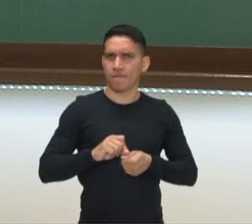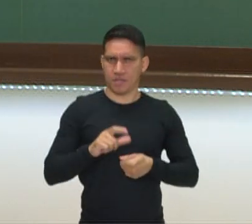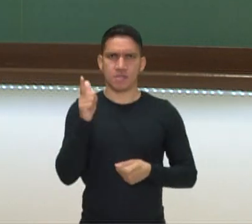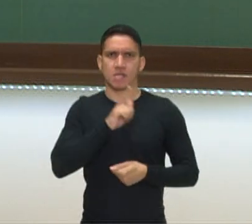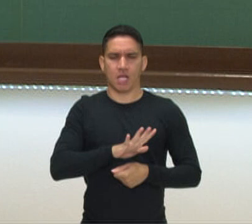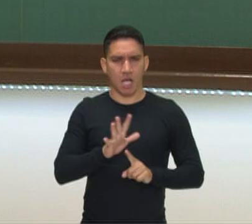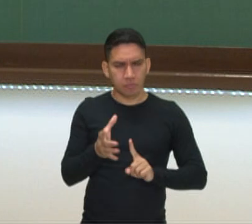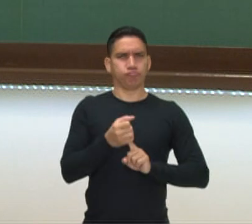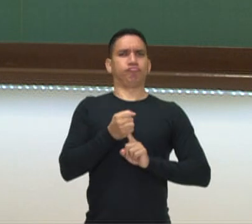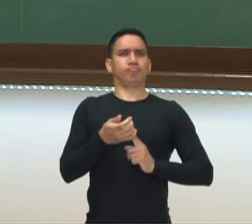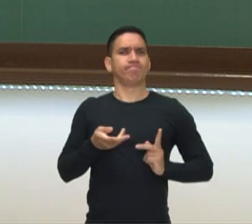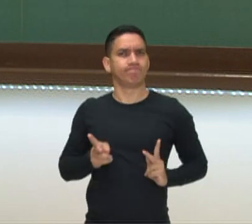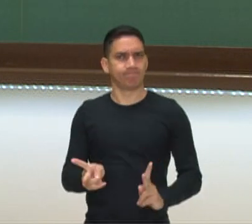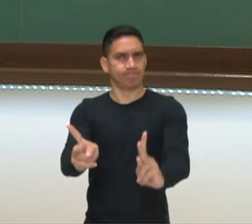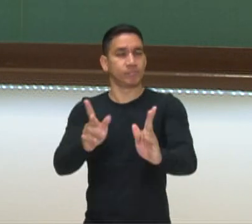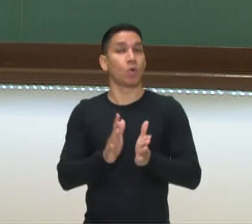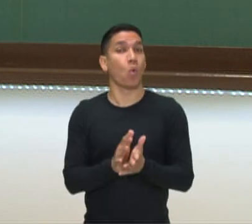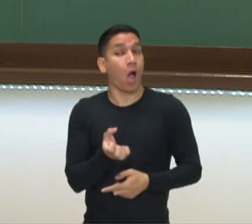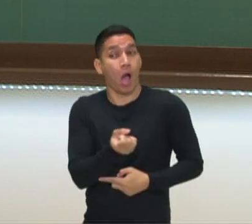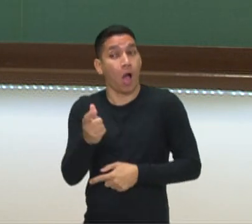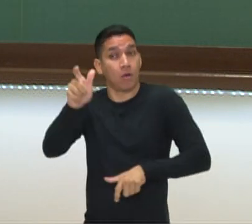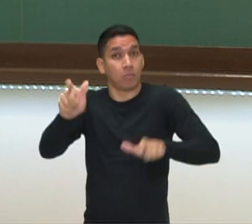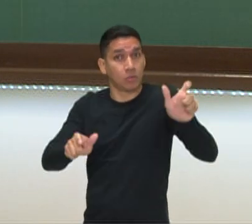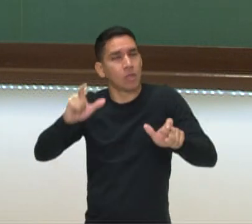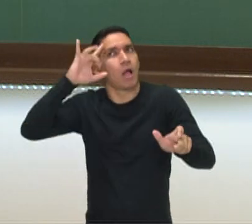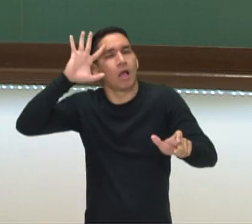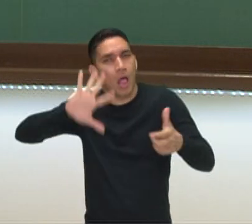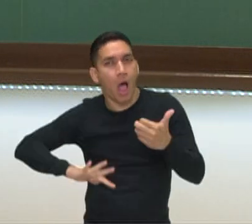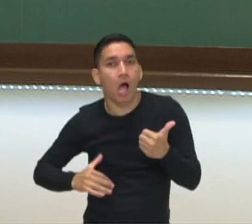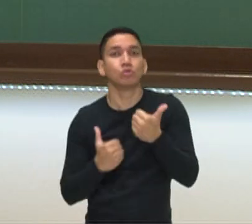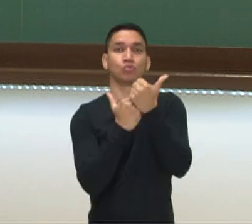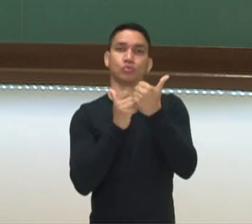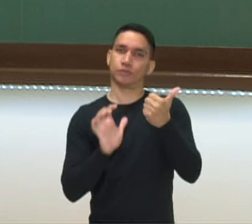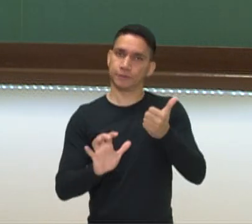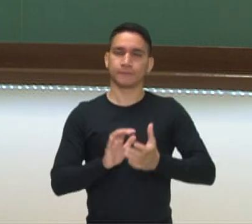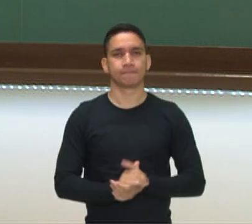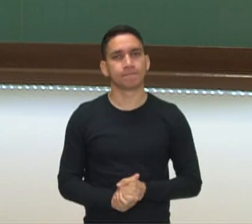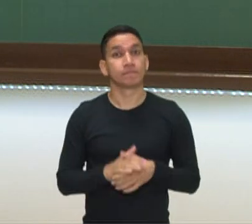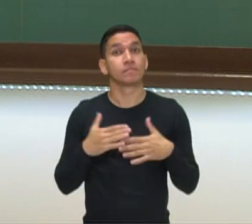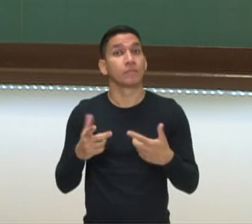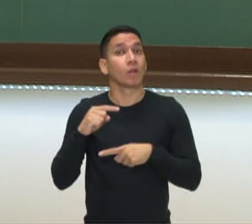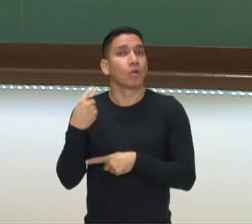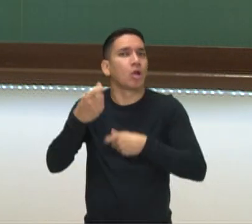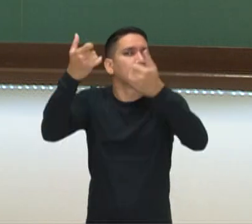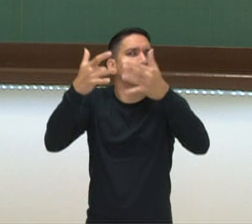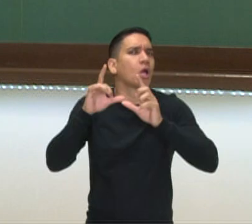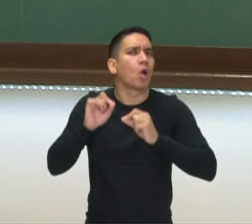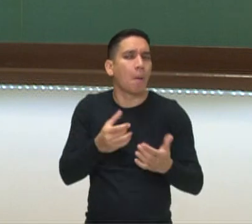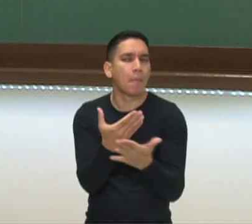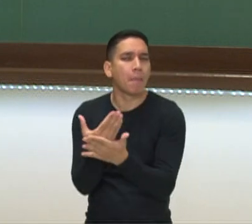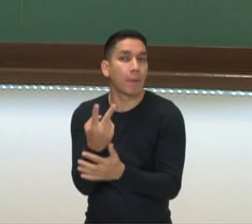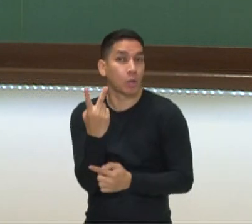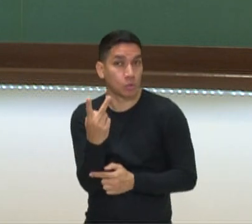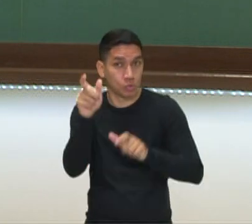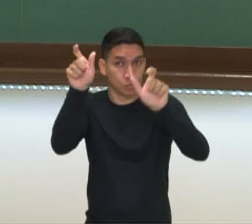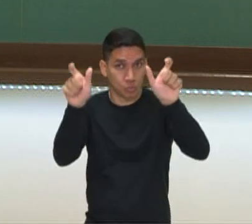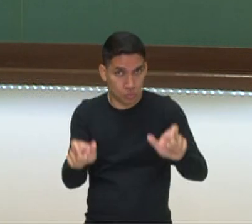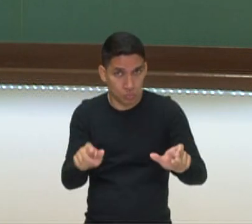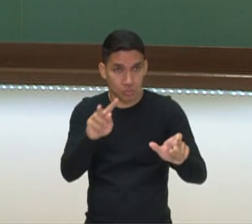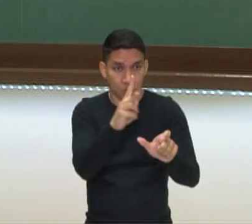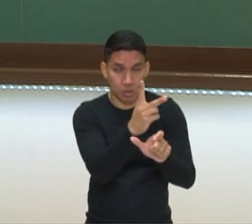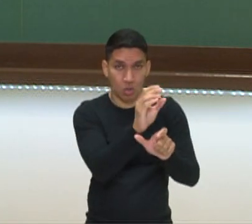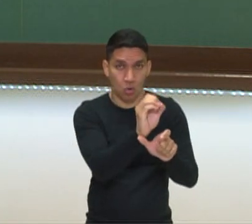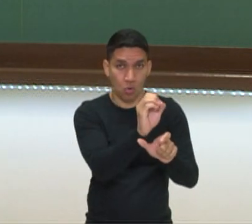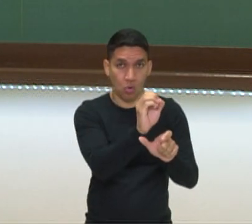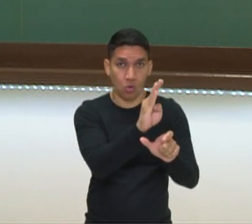se permanecesse, alguns teóricos ajudaram nisso. Então nós tivemos ali na aula, nós vimos 2, Thomas